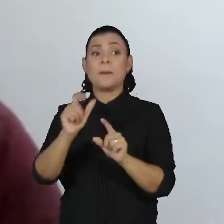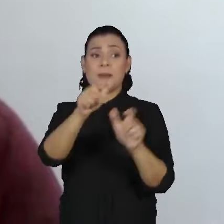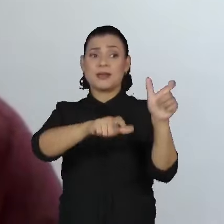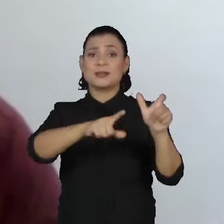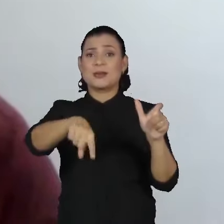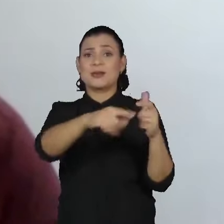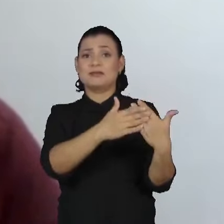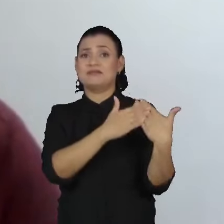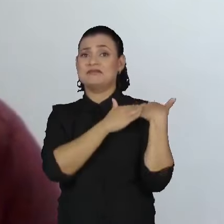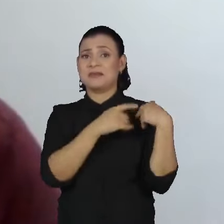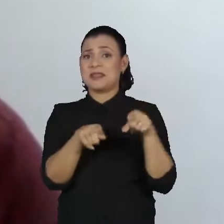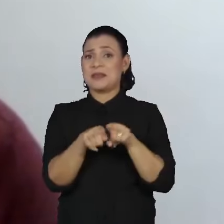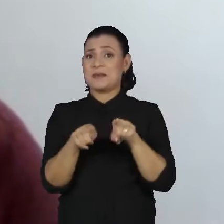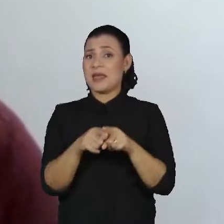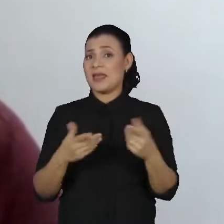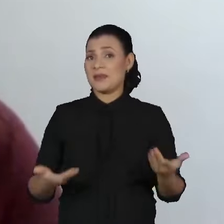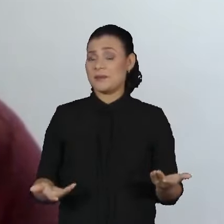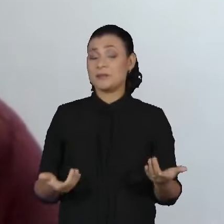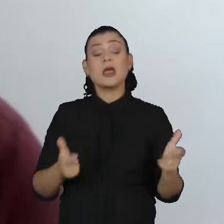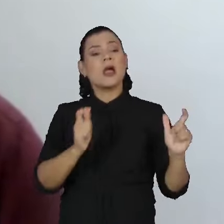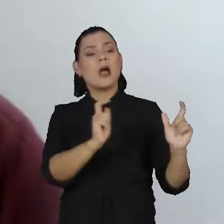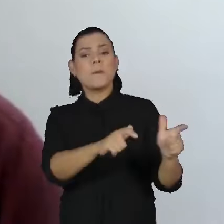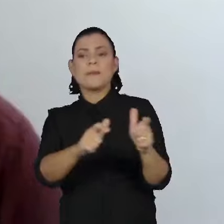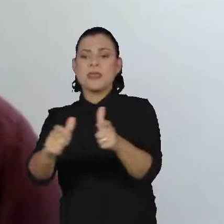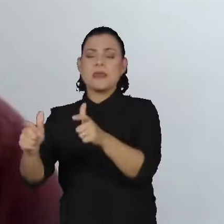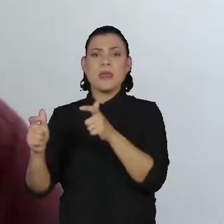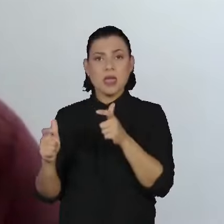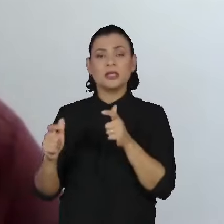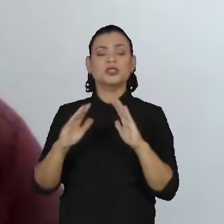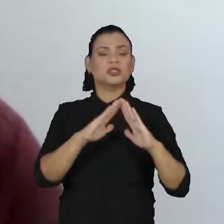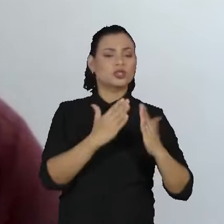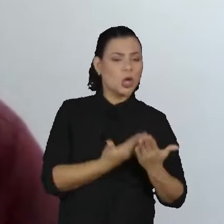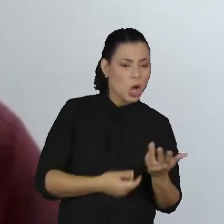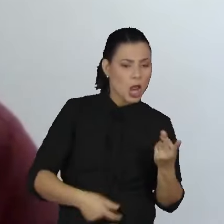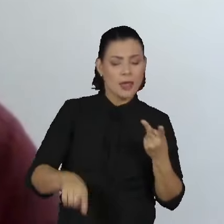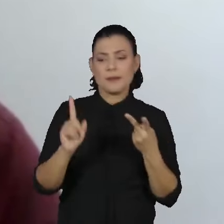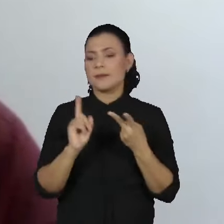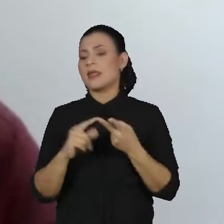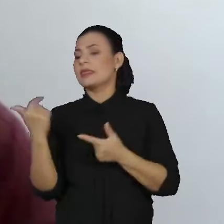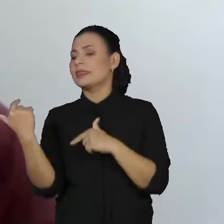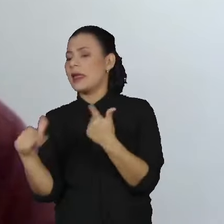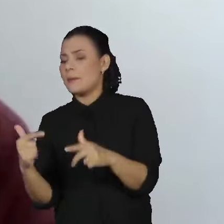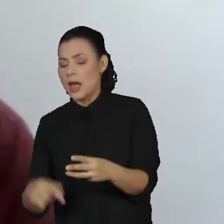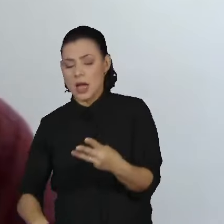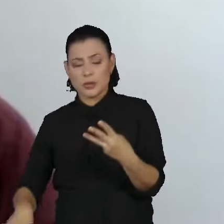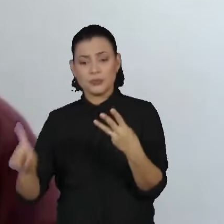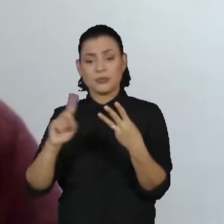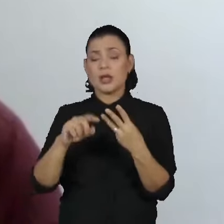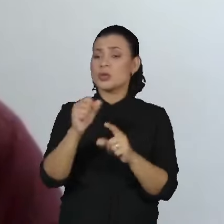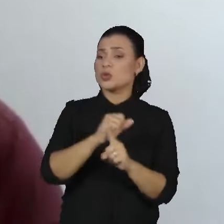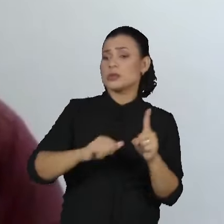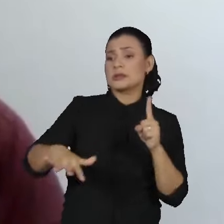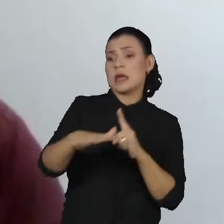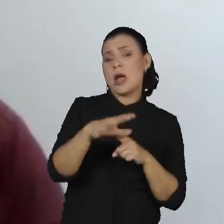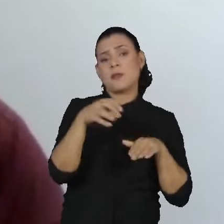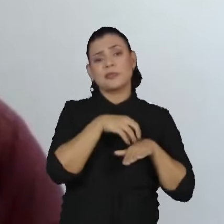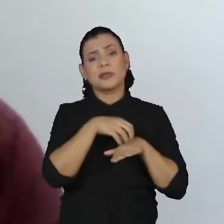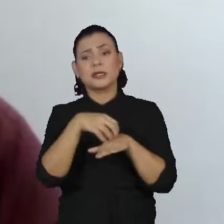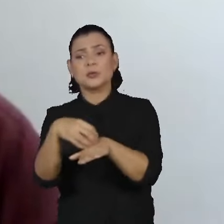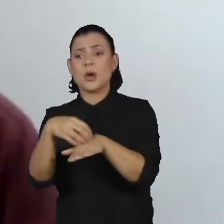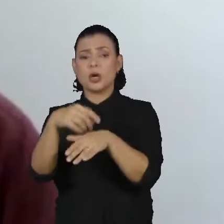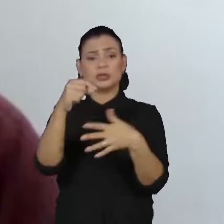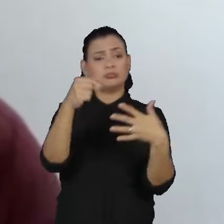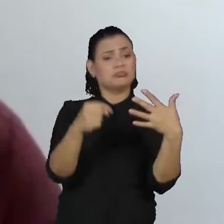Então, pensar que os ambientes, sejam eles escolares, ambientes de trabalho, ambientes sociais de convivência e